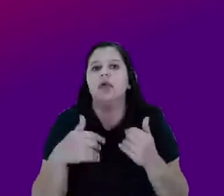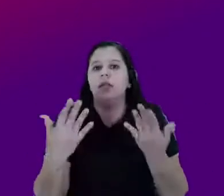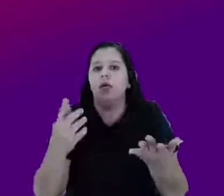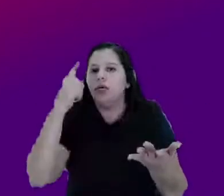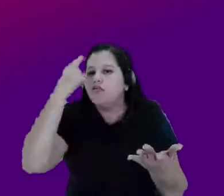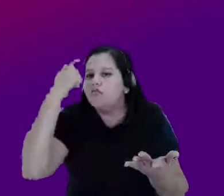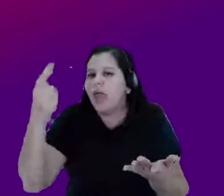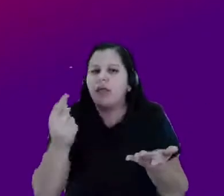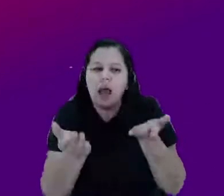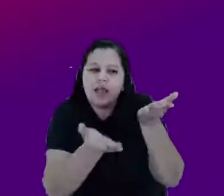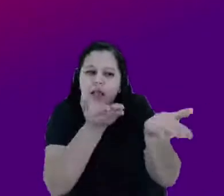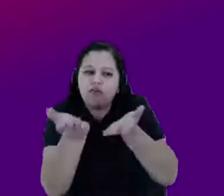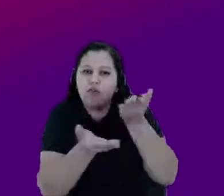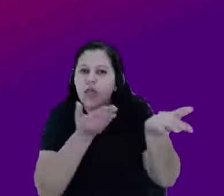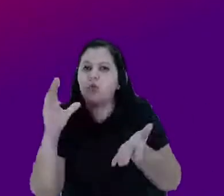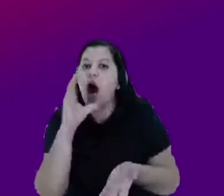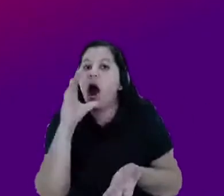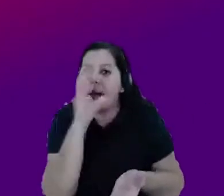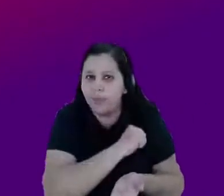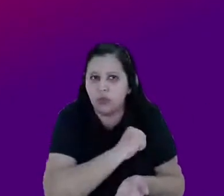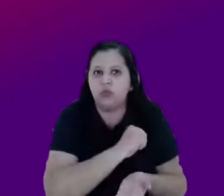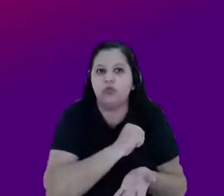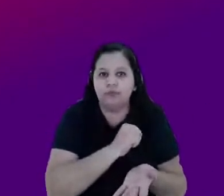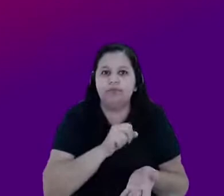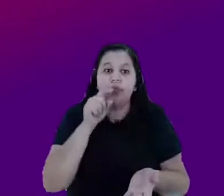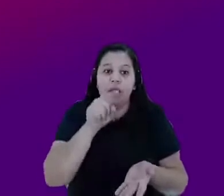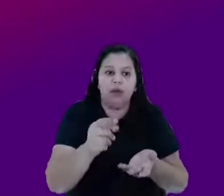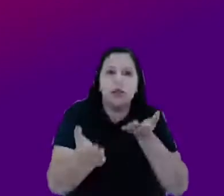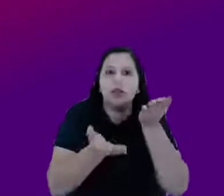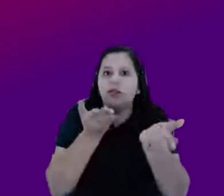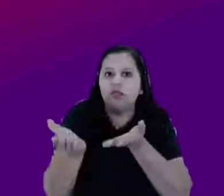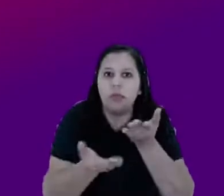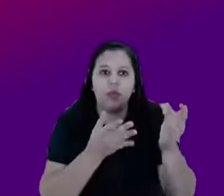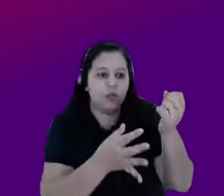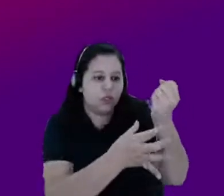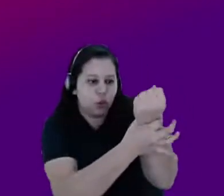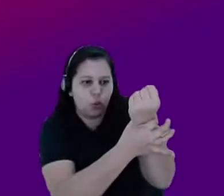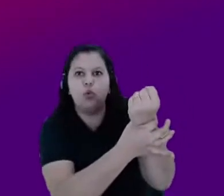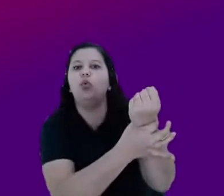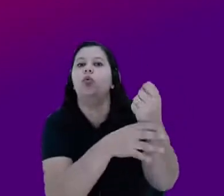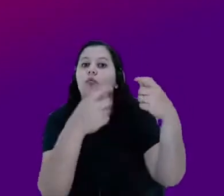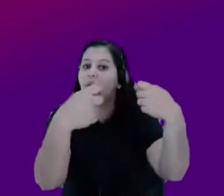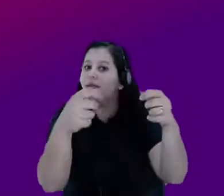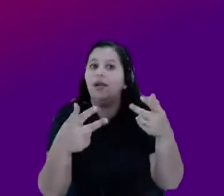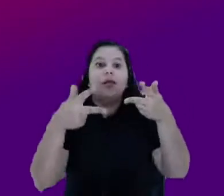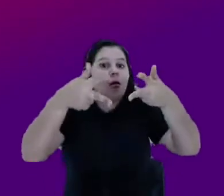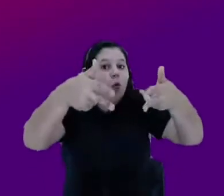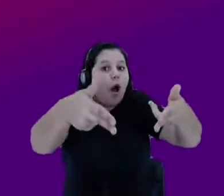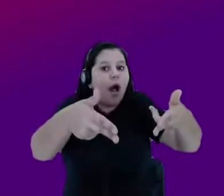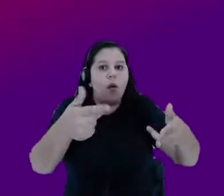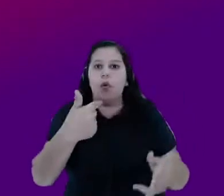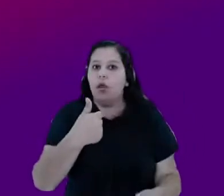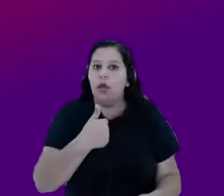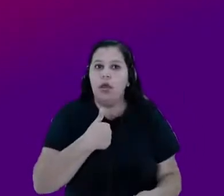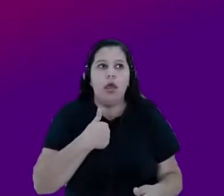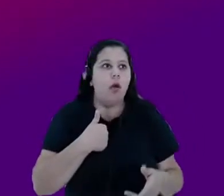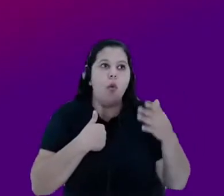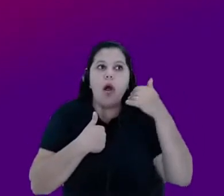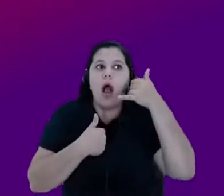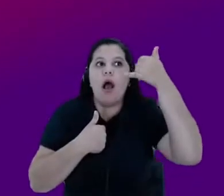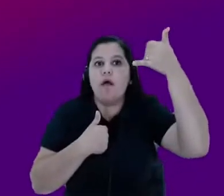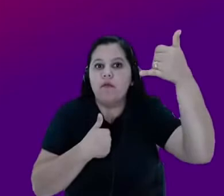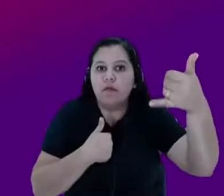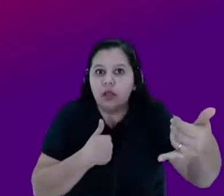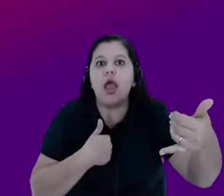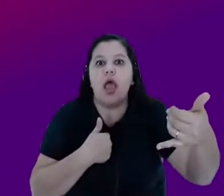atendimento, agilidade, tá? Então, esse atendimento de seguros, ele tem que ser da mesma forma. comuniquei seguro, comuniquei